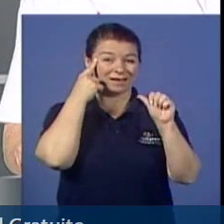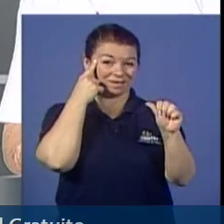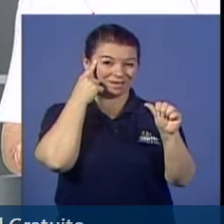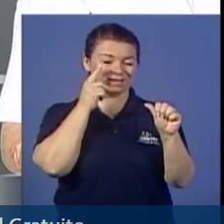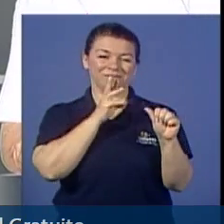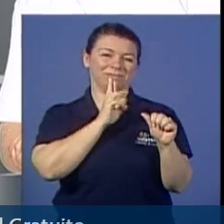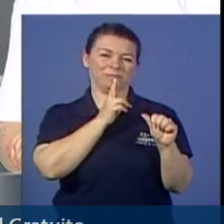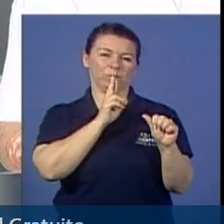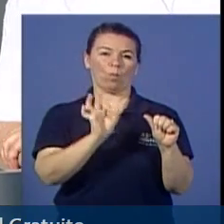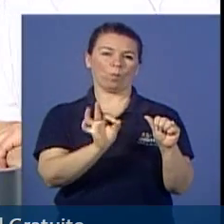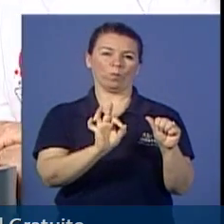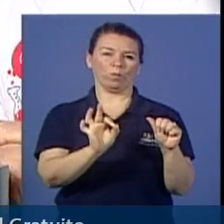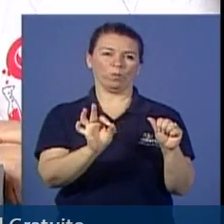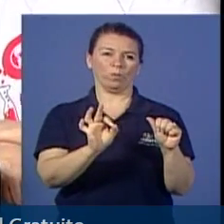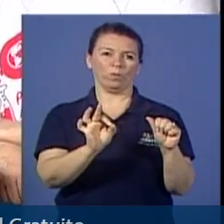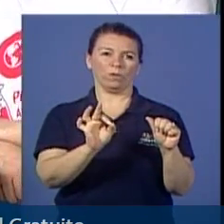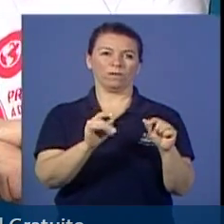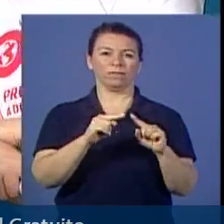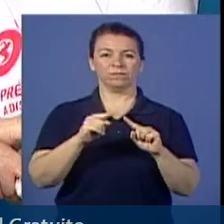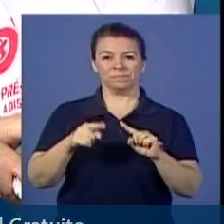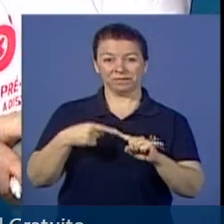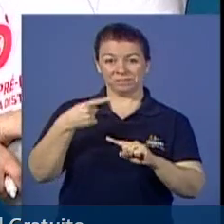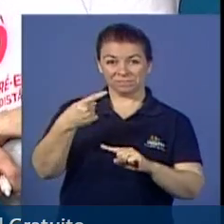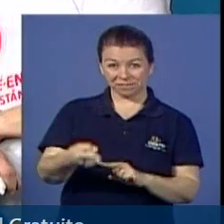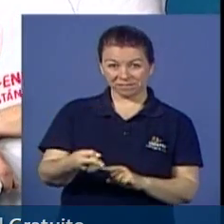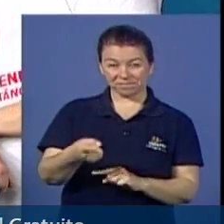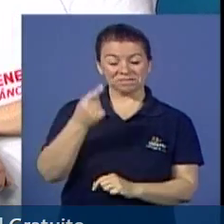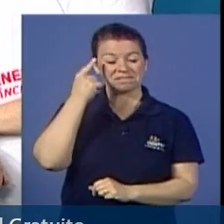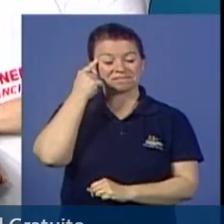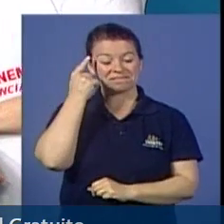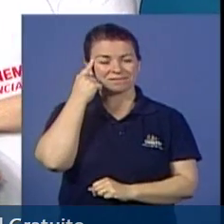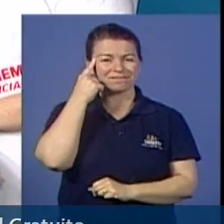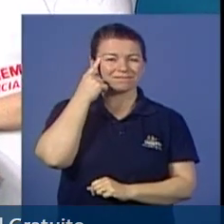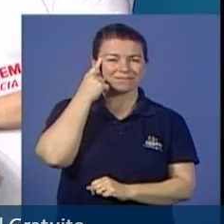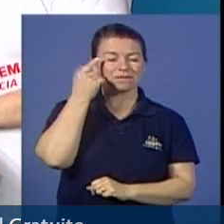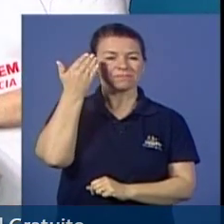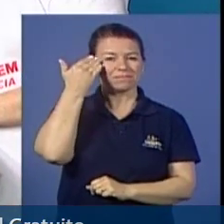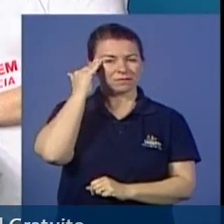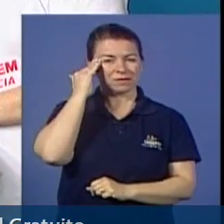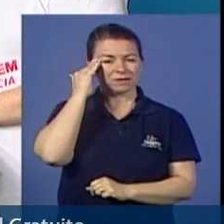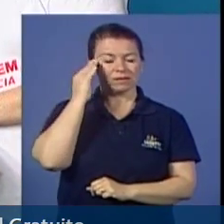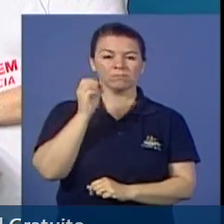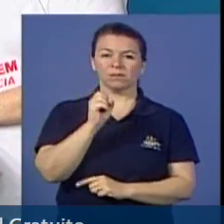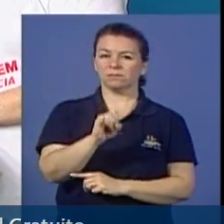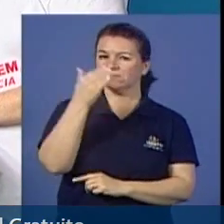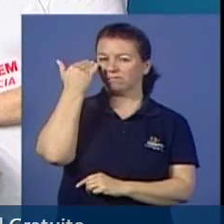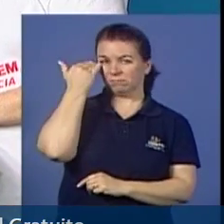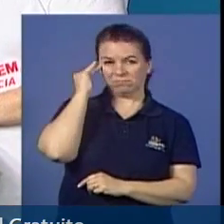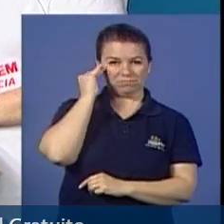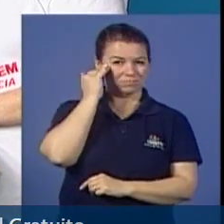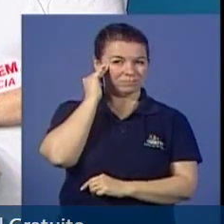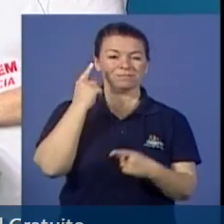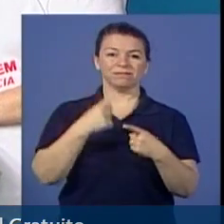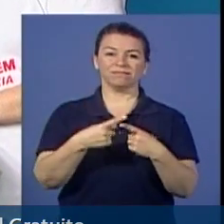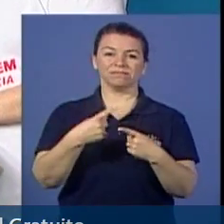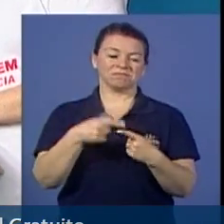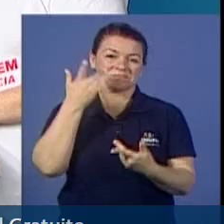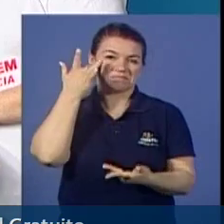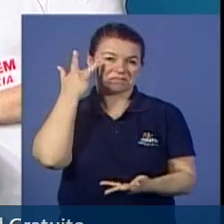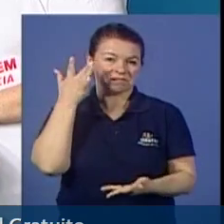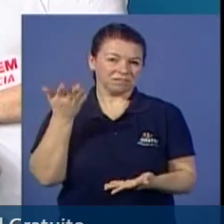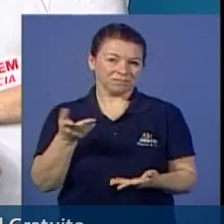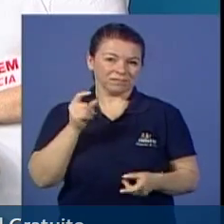mas eu estava comentando depois com os bulevares e com a linha limitada e eu consegui entender. Mas se eu não tivesse entendido isso, porque essa parte eu não sabia mesmo,